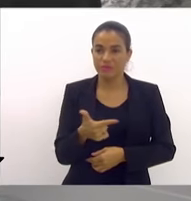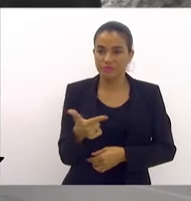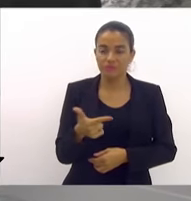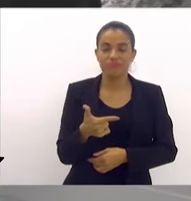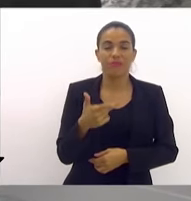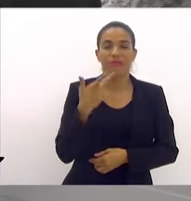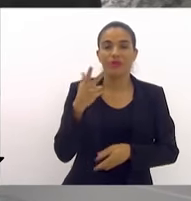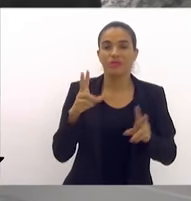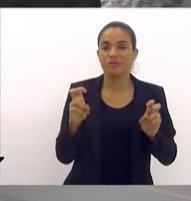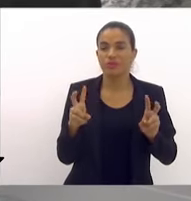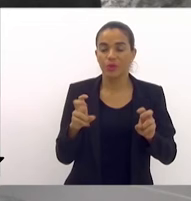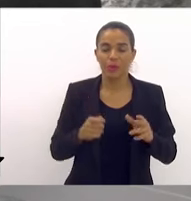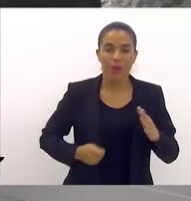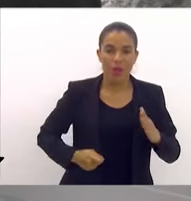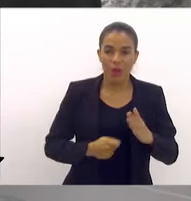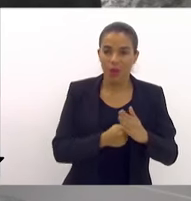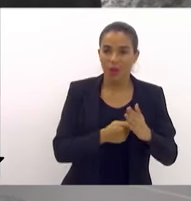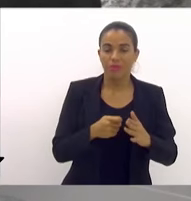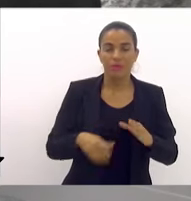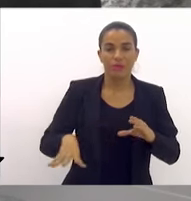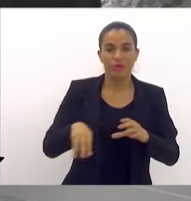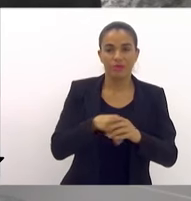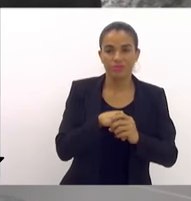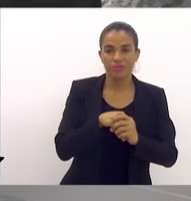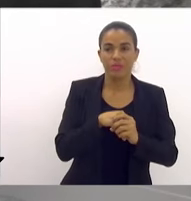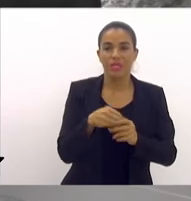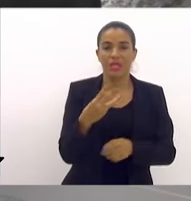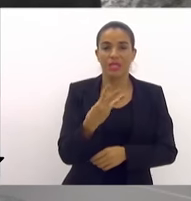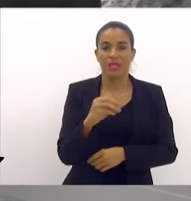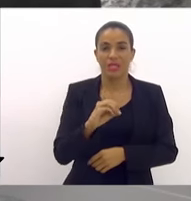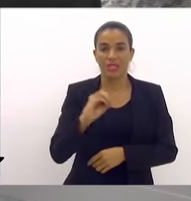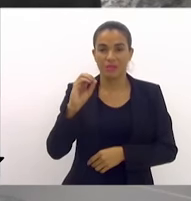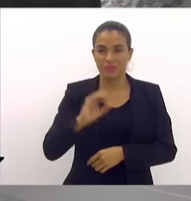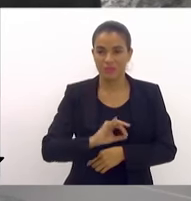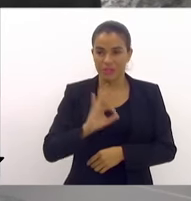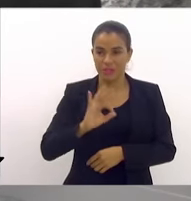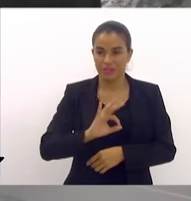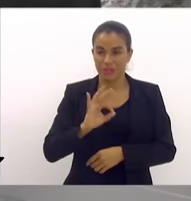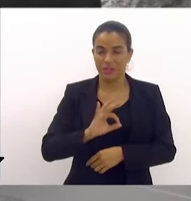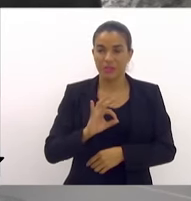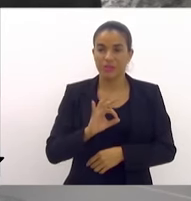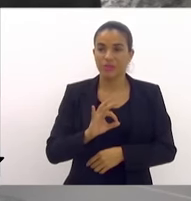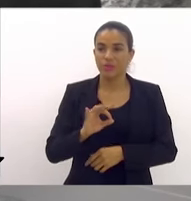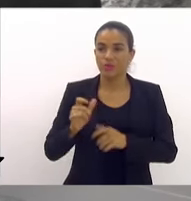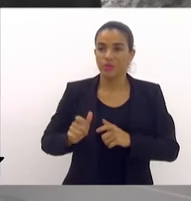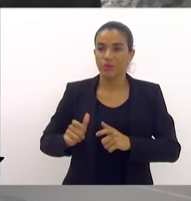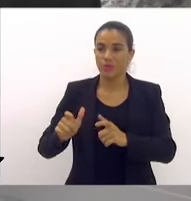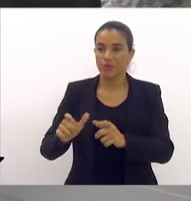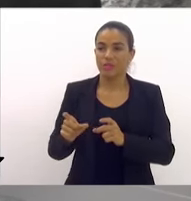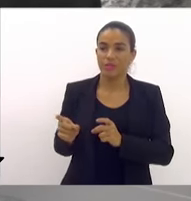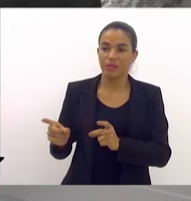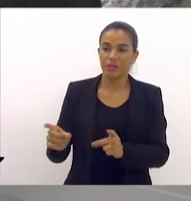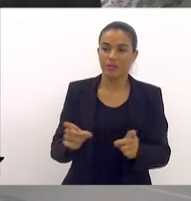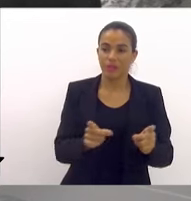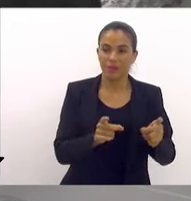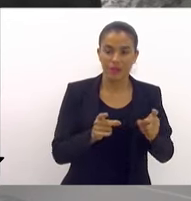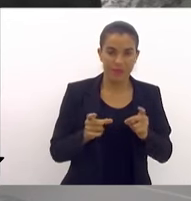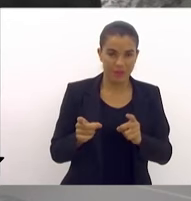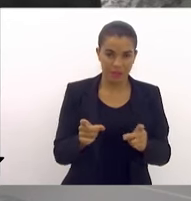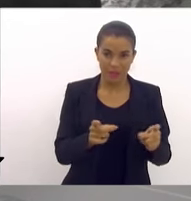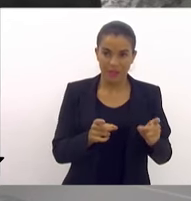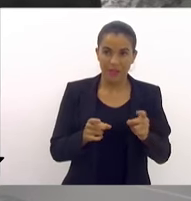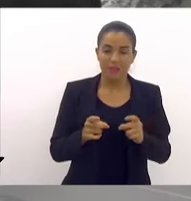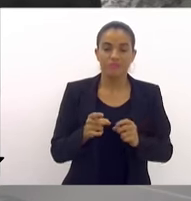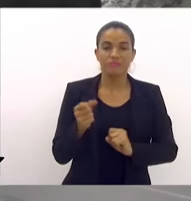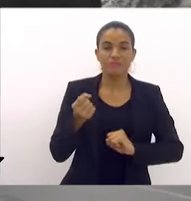que dispõe sobre a obrigatoriedade de inclusão em destinar 30% dos espaços de comercialização que são destinados